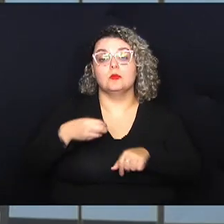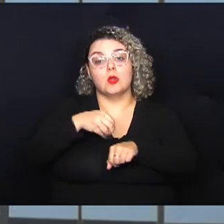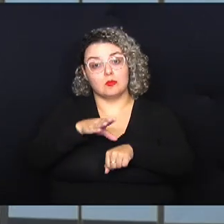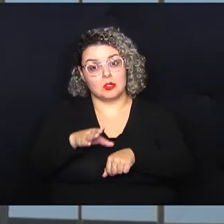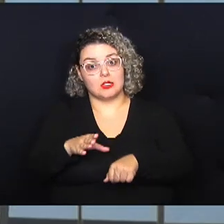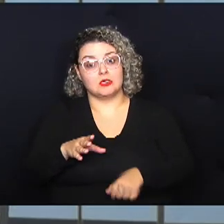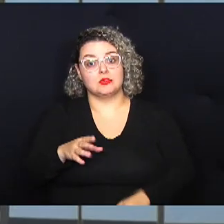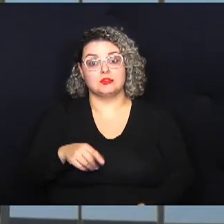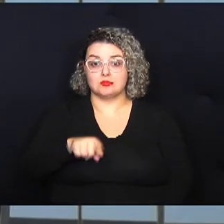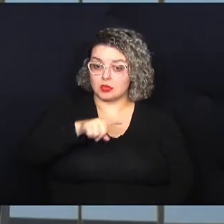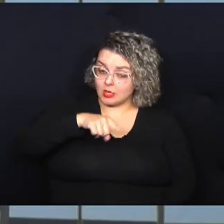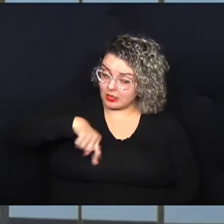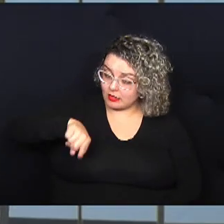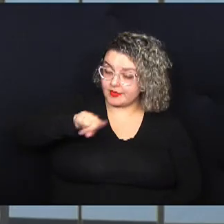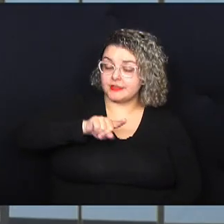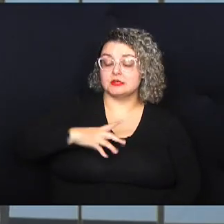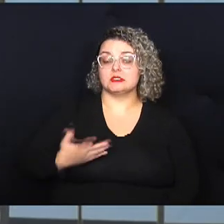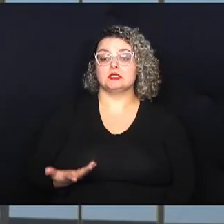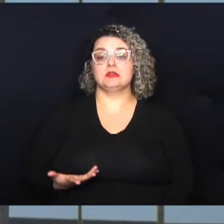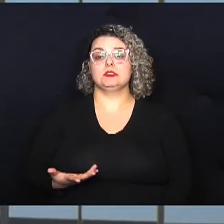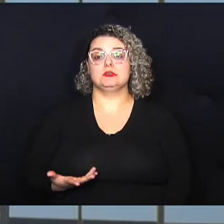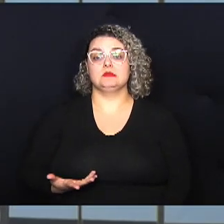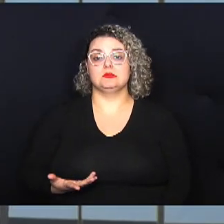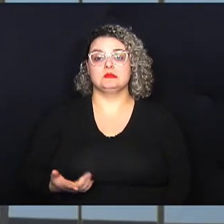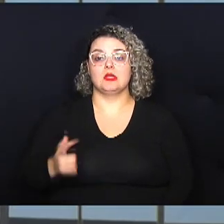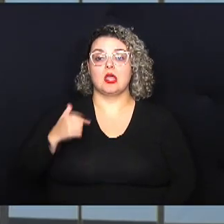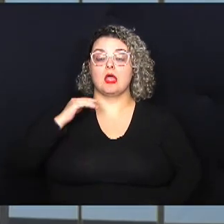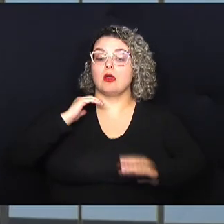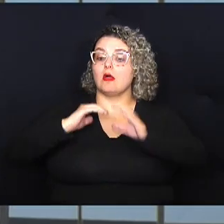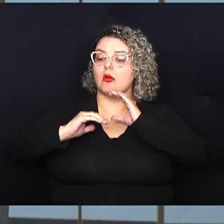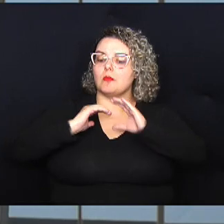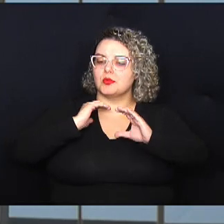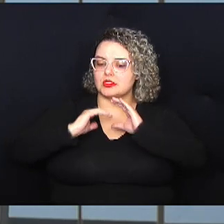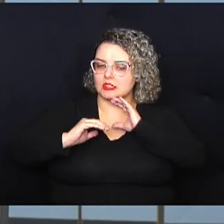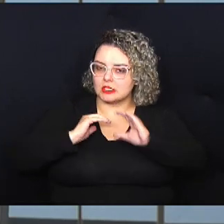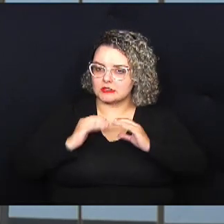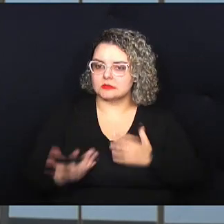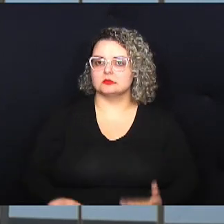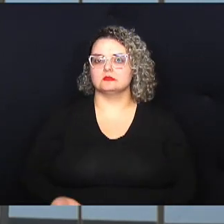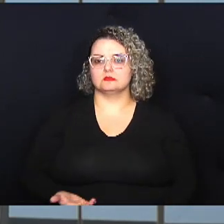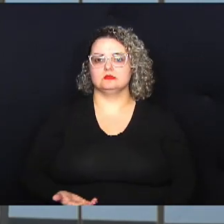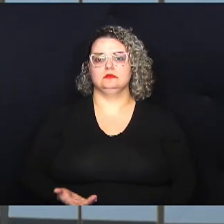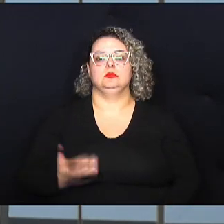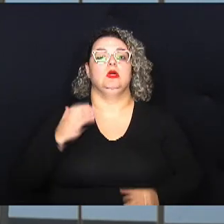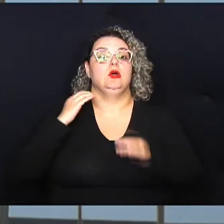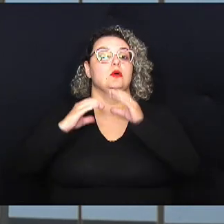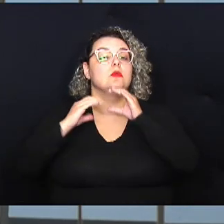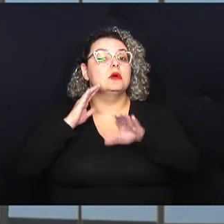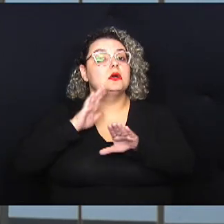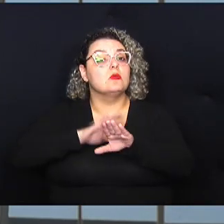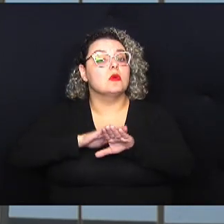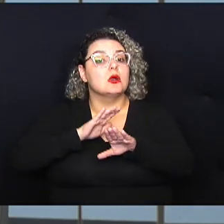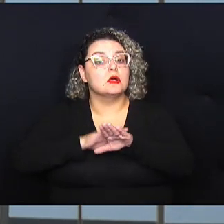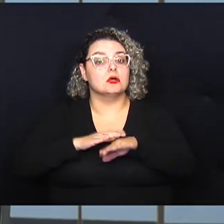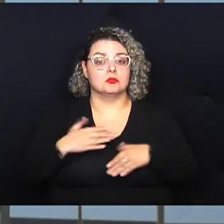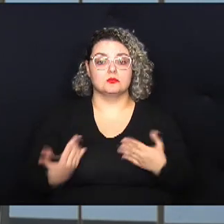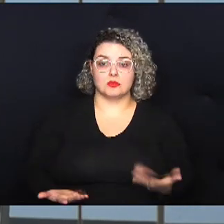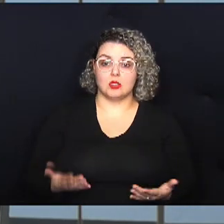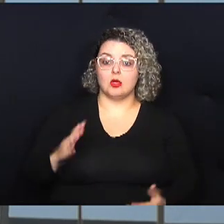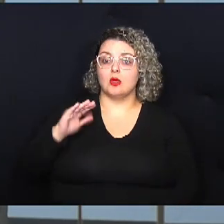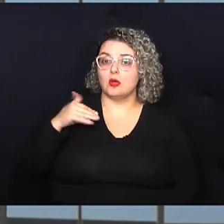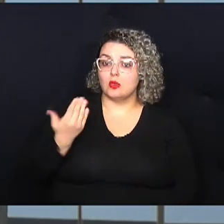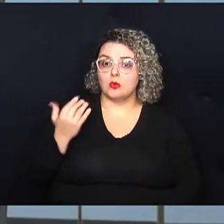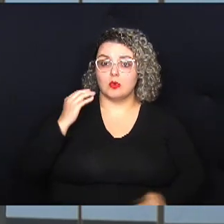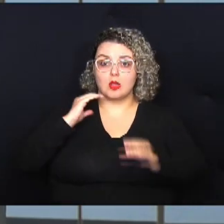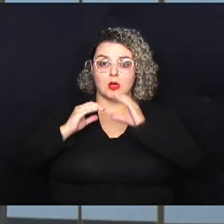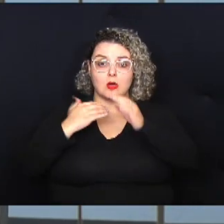para vocês, eu acho que é a comunicação. Comunicação ativa. Quando você estiver